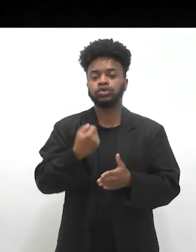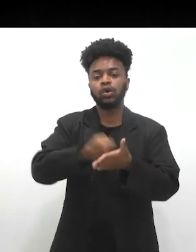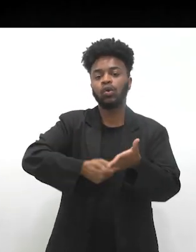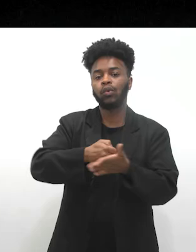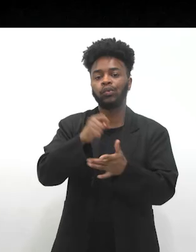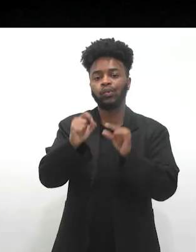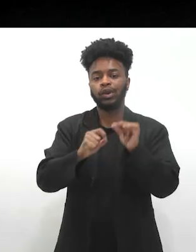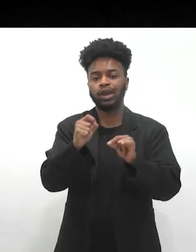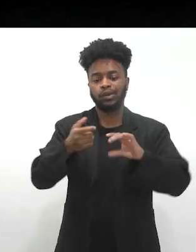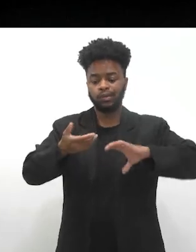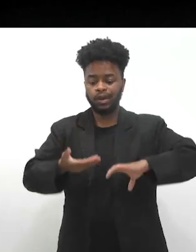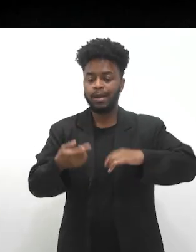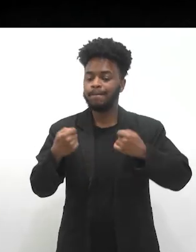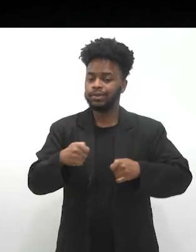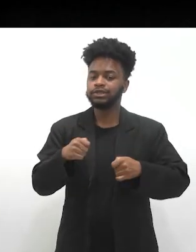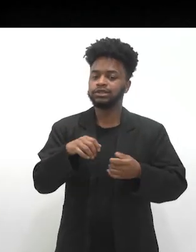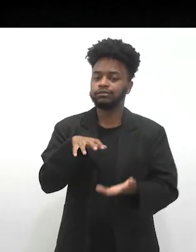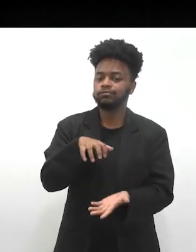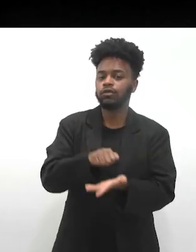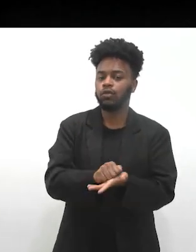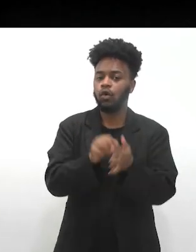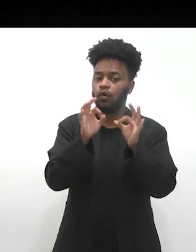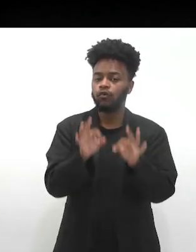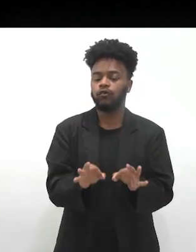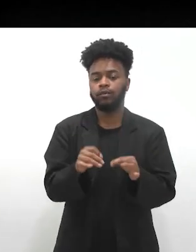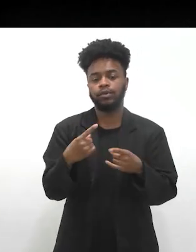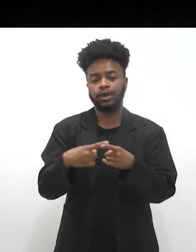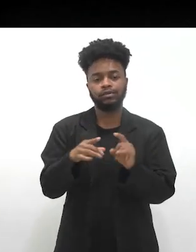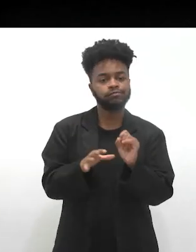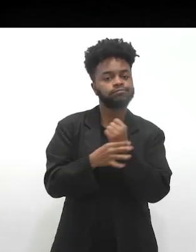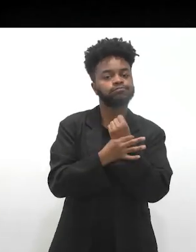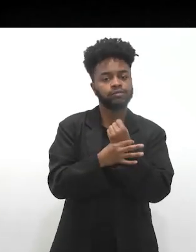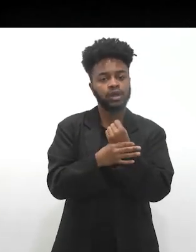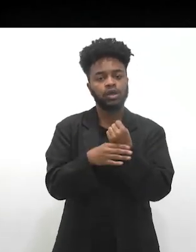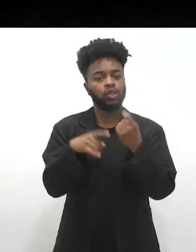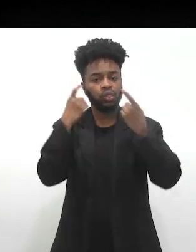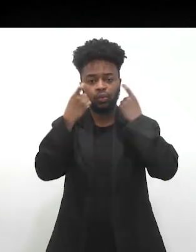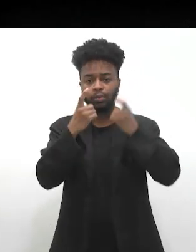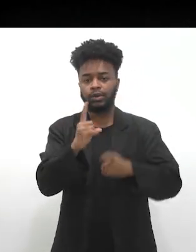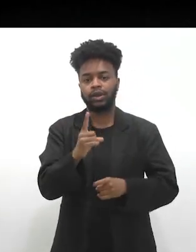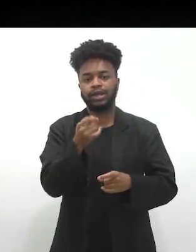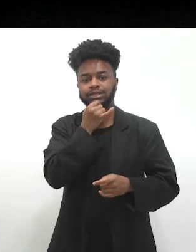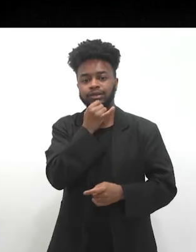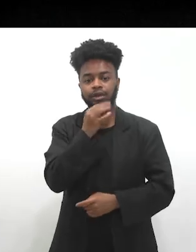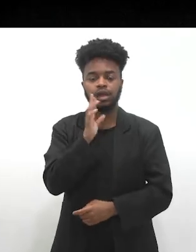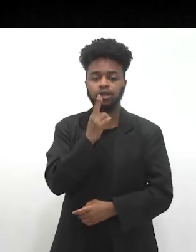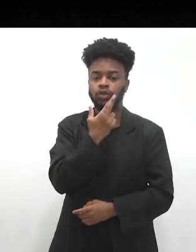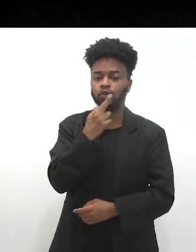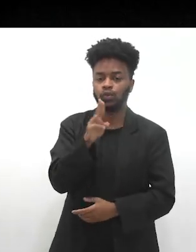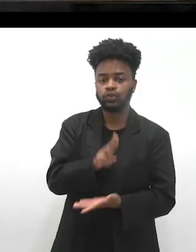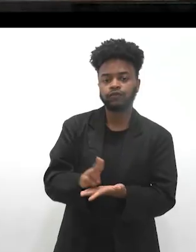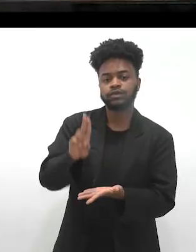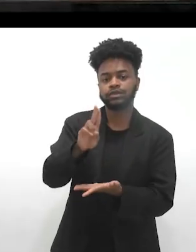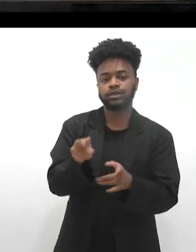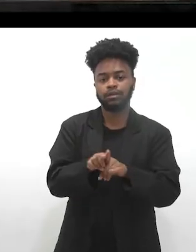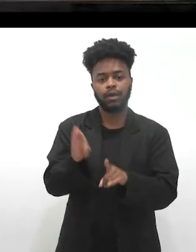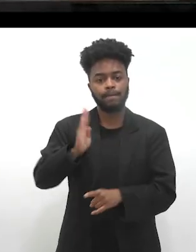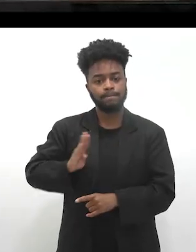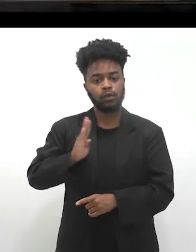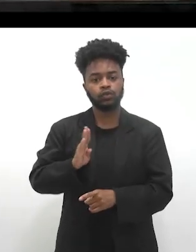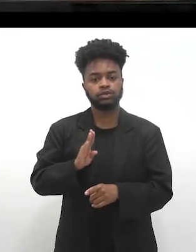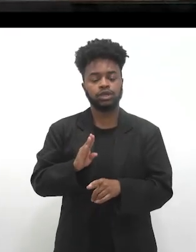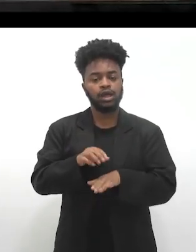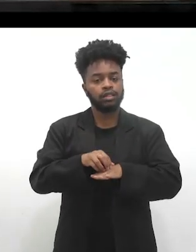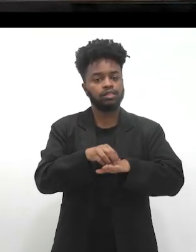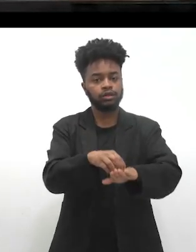dessa regulamentação, que aí garante de vez e despreocupa todos nós para a manutenção, que é restaurante universitário, que é bolsa